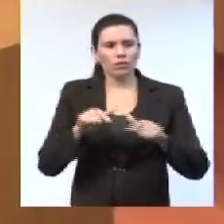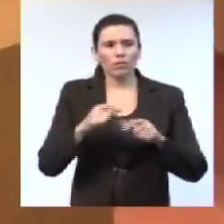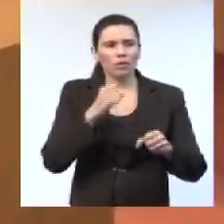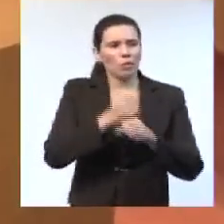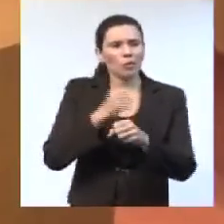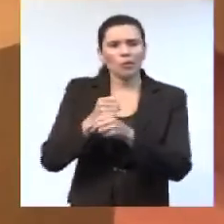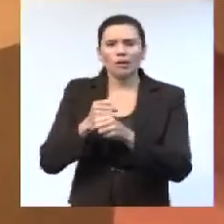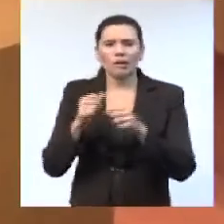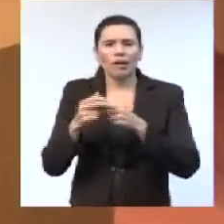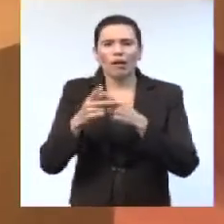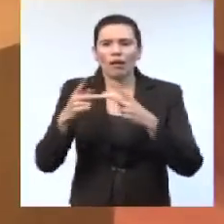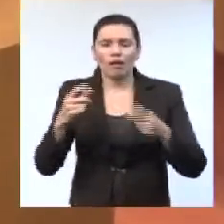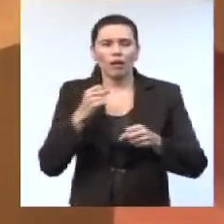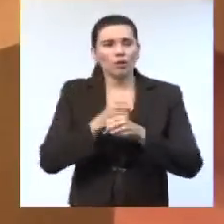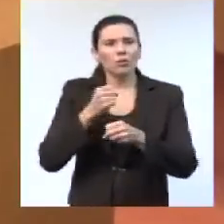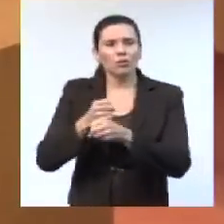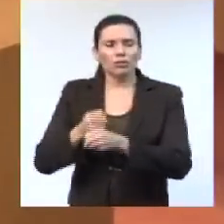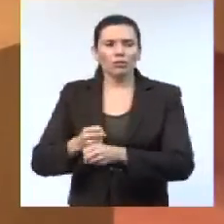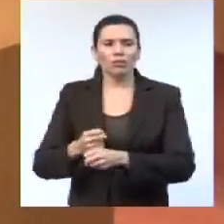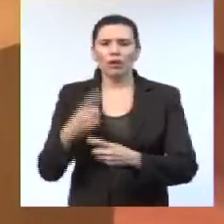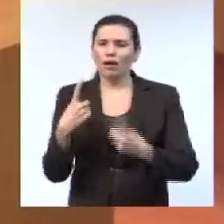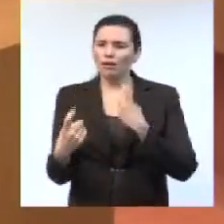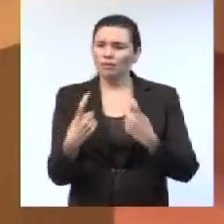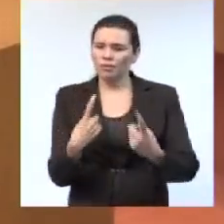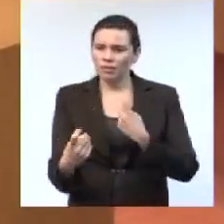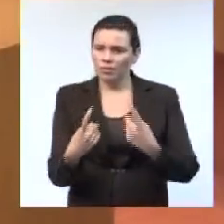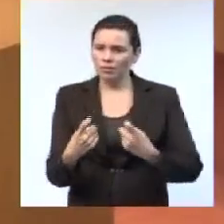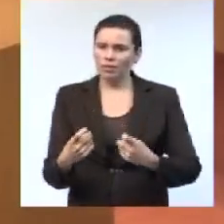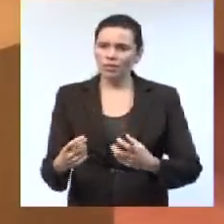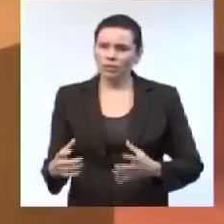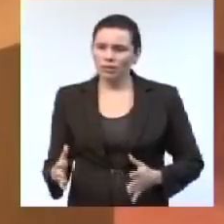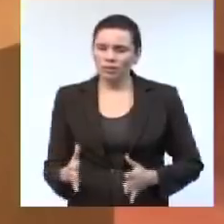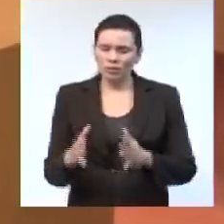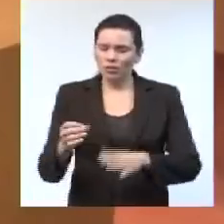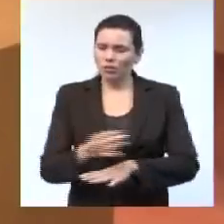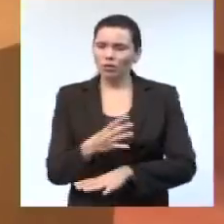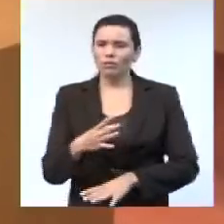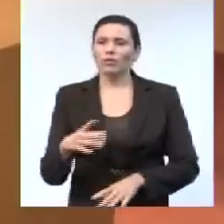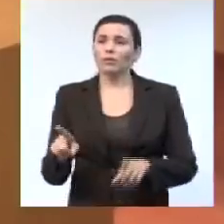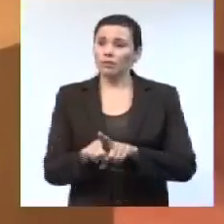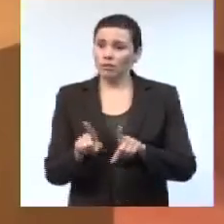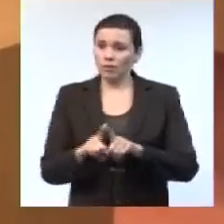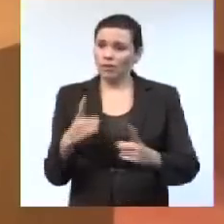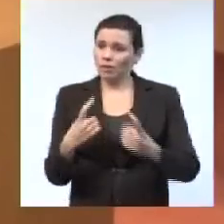Viadutos, as avenidas que foram abertas, Nova Luz Eduardo Magalhães, a Via Expressa.